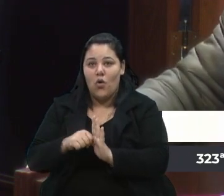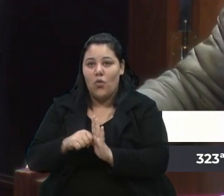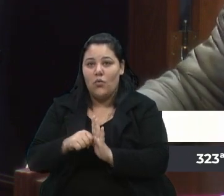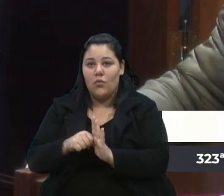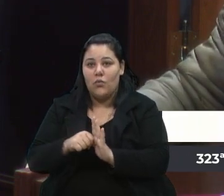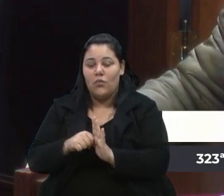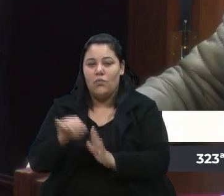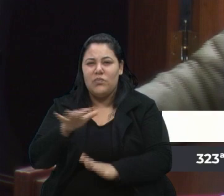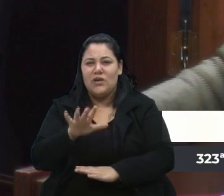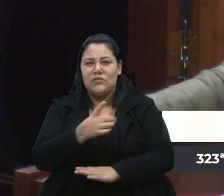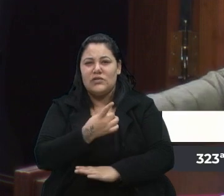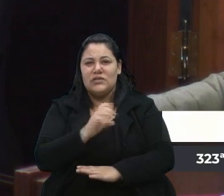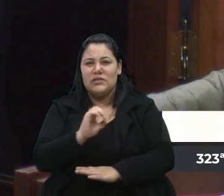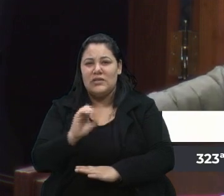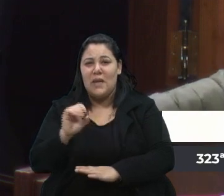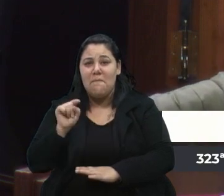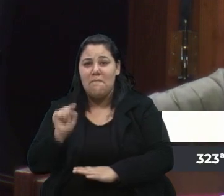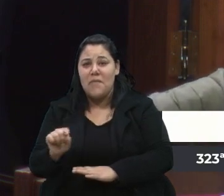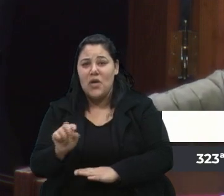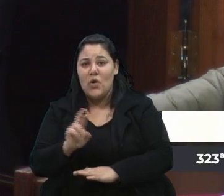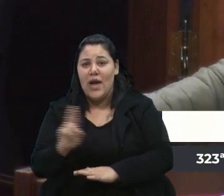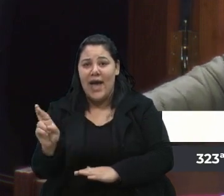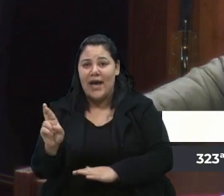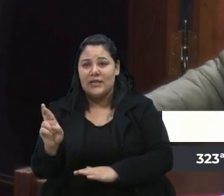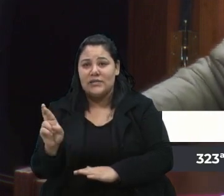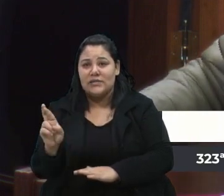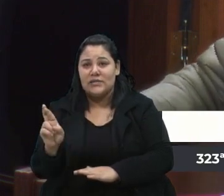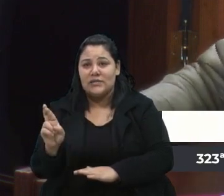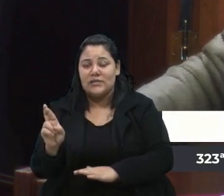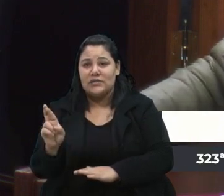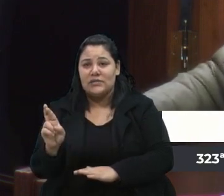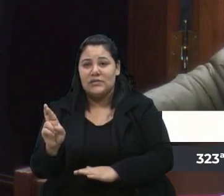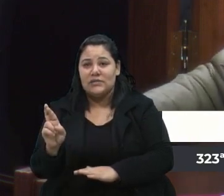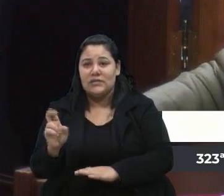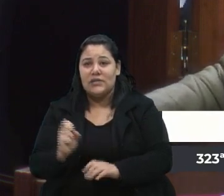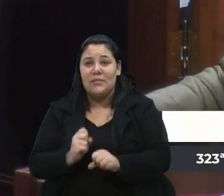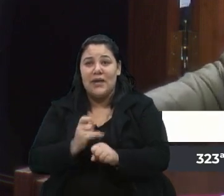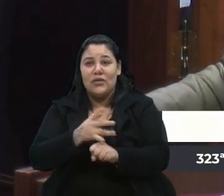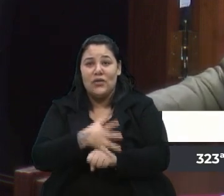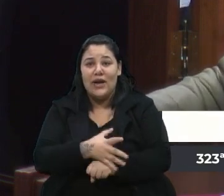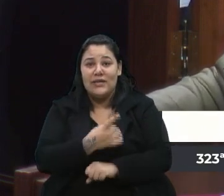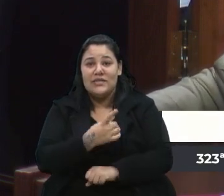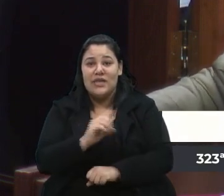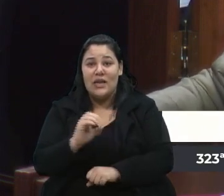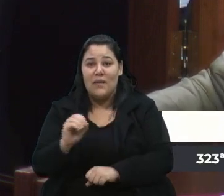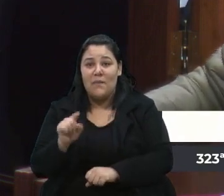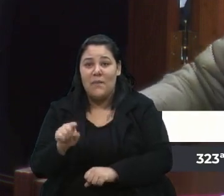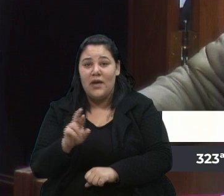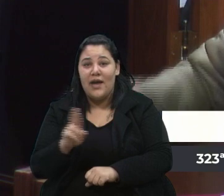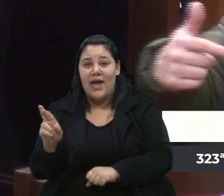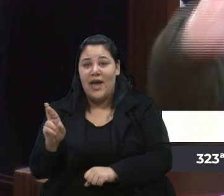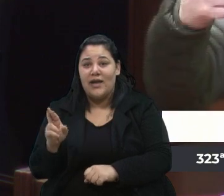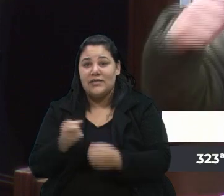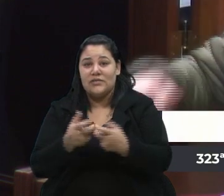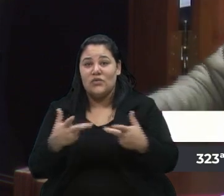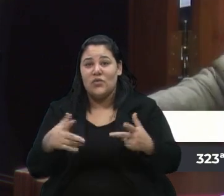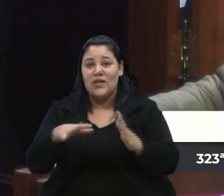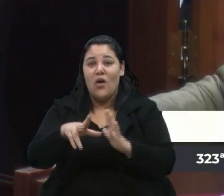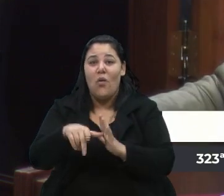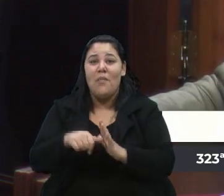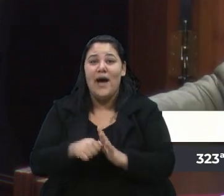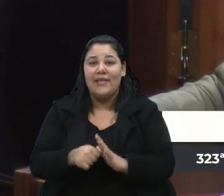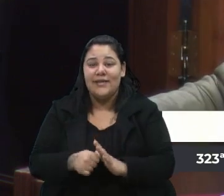mil reais foi um furto num estabelecimento comercial na madrugada 100 mil reais em item importado em itens